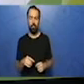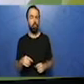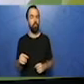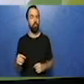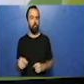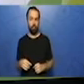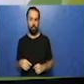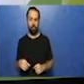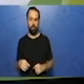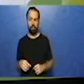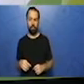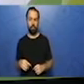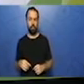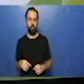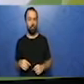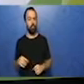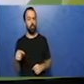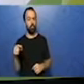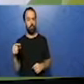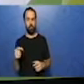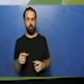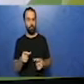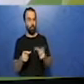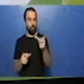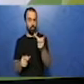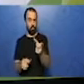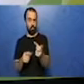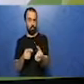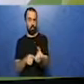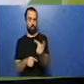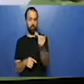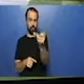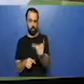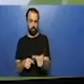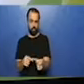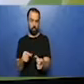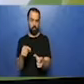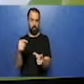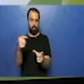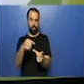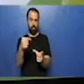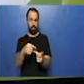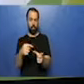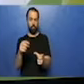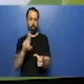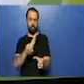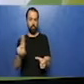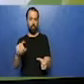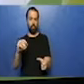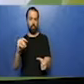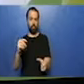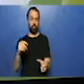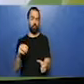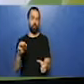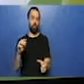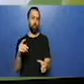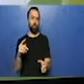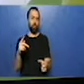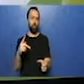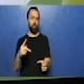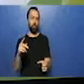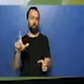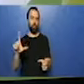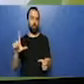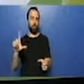com resultado mais rápido. No caso aqui no plasma, que é a parte líquida, são feitos exames como de glicemia,